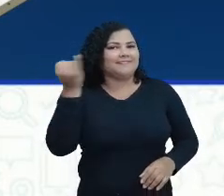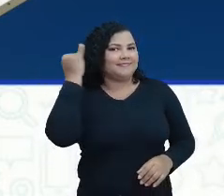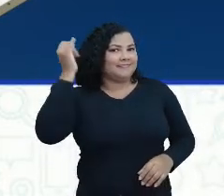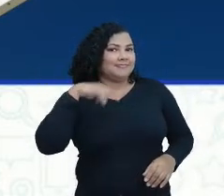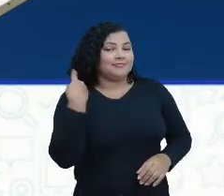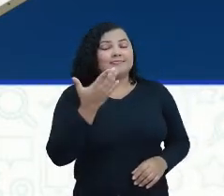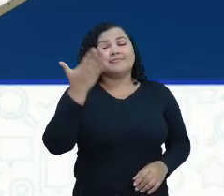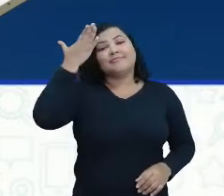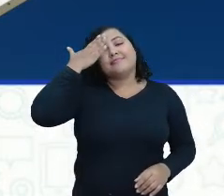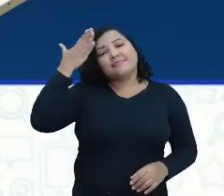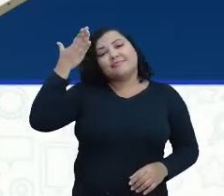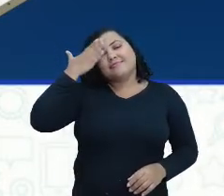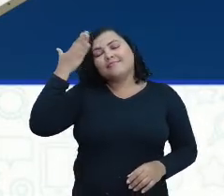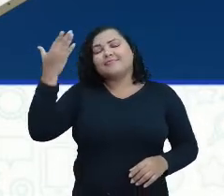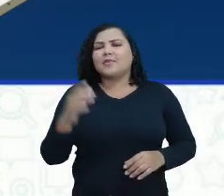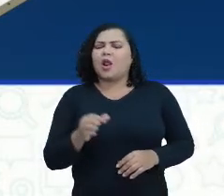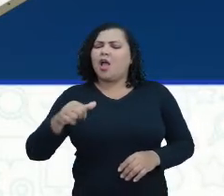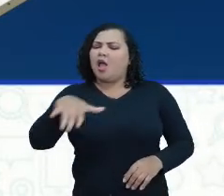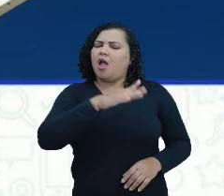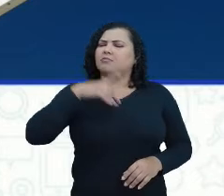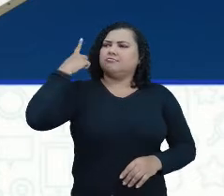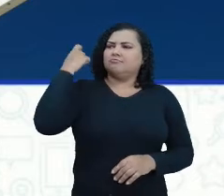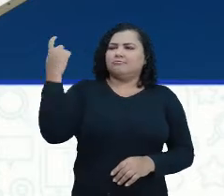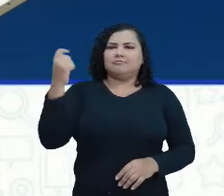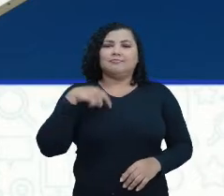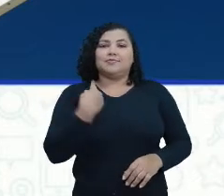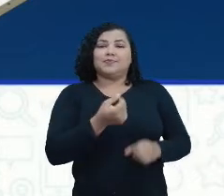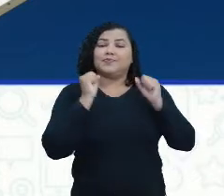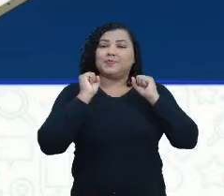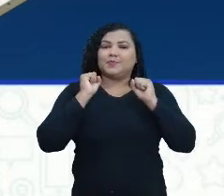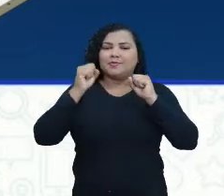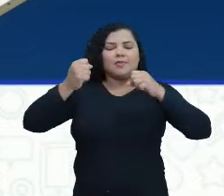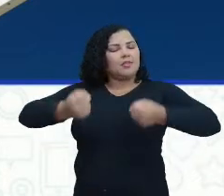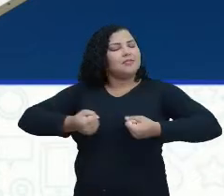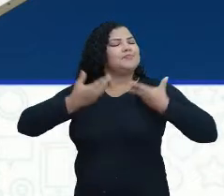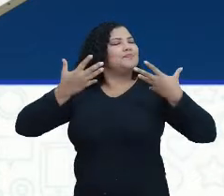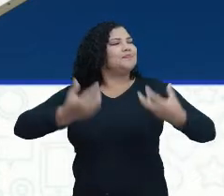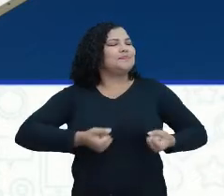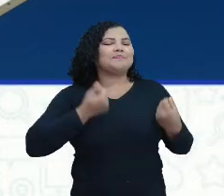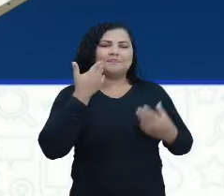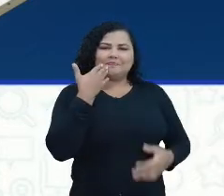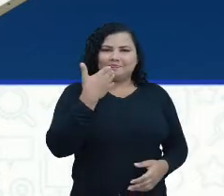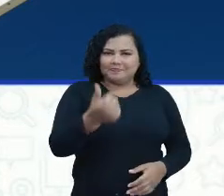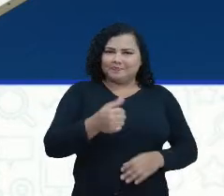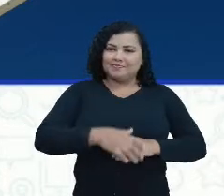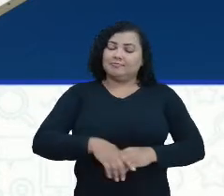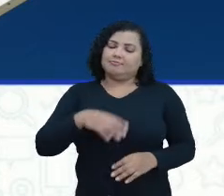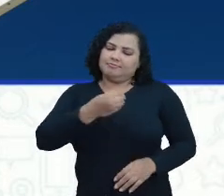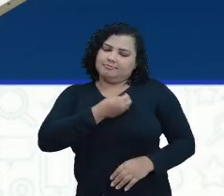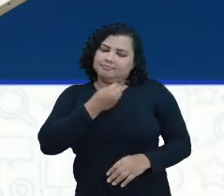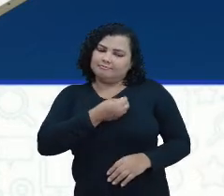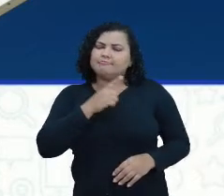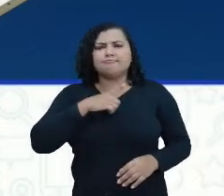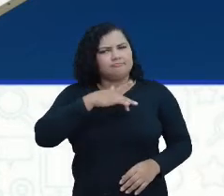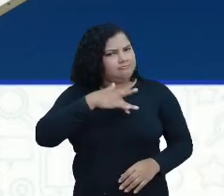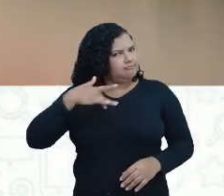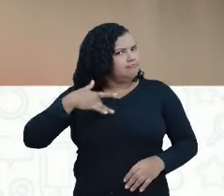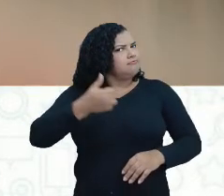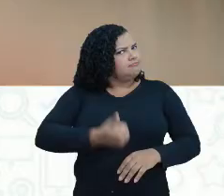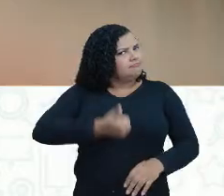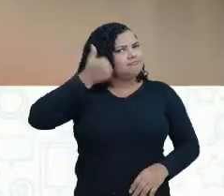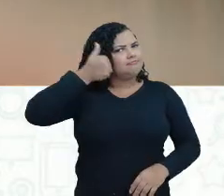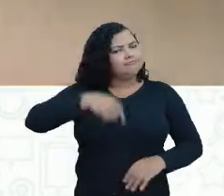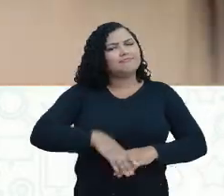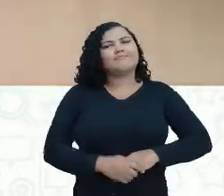gente entender o nosso ambiente sonoro para que a gente possa fruir melhor, né, na nossa vida e ter mais saúde,